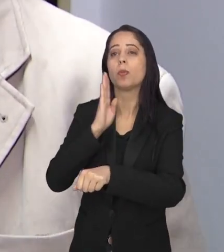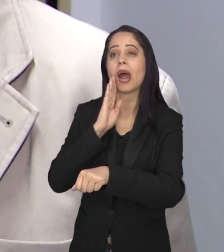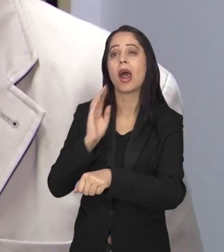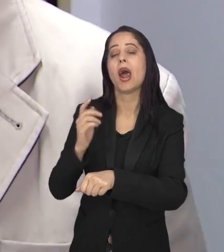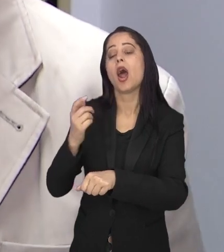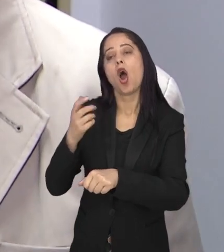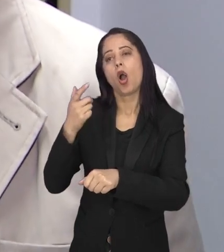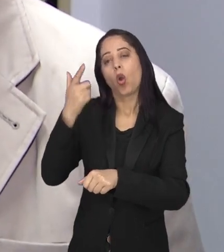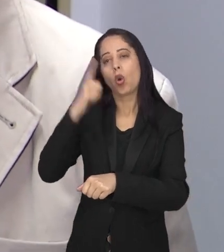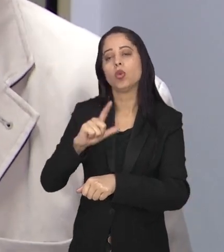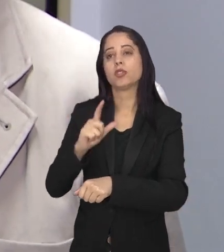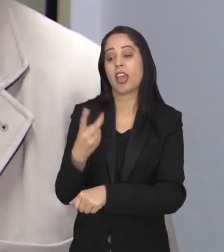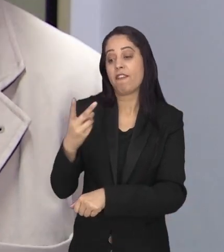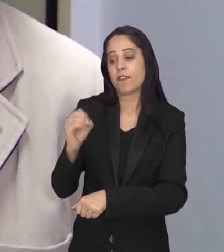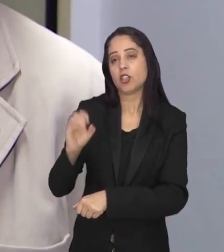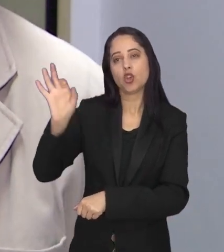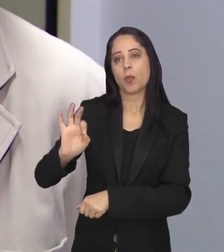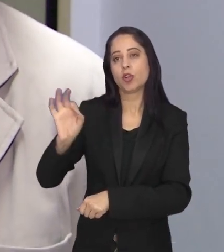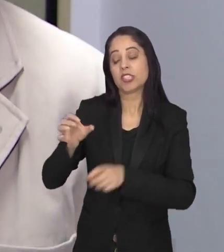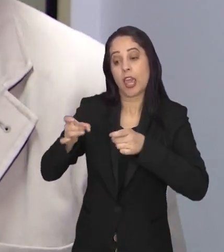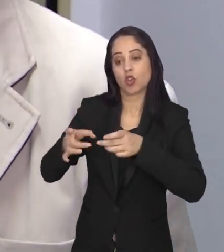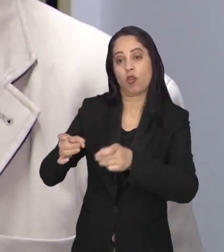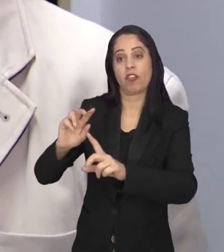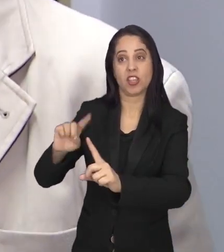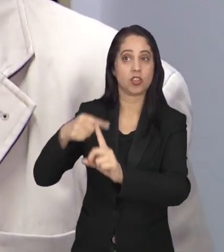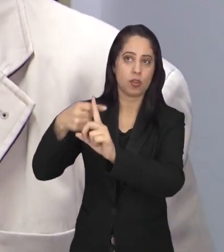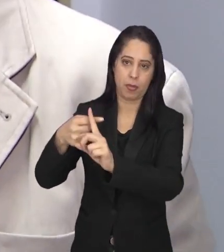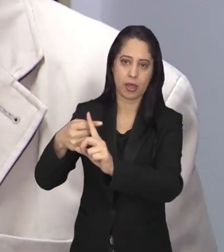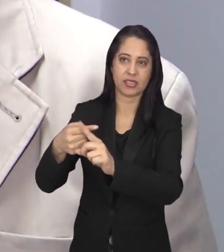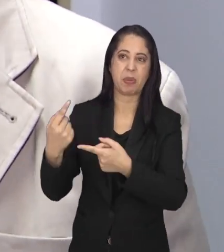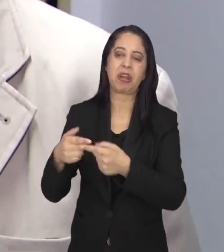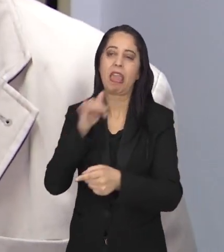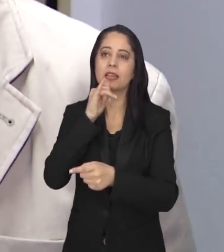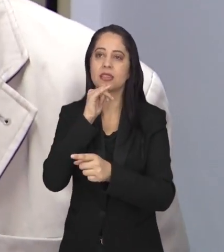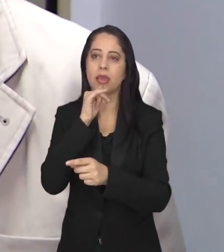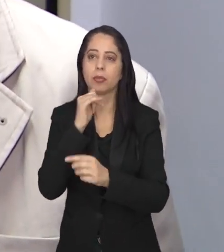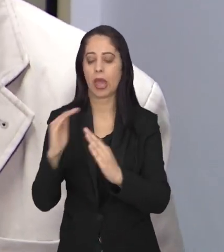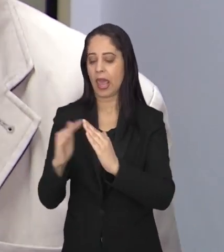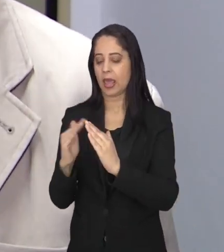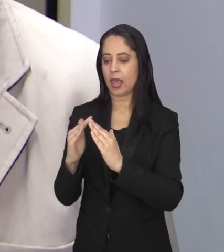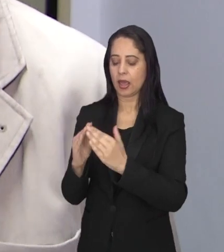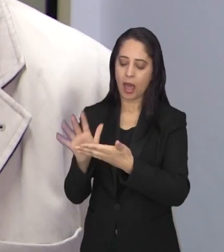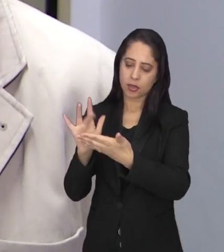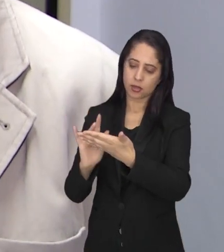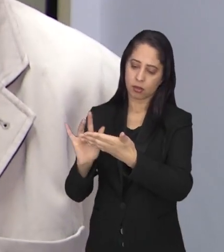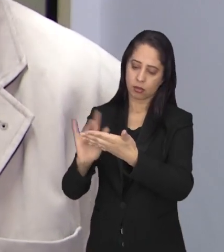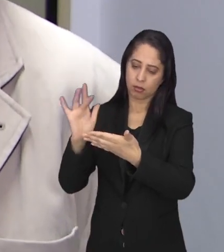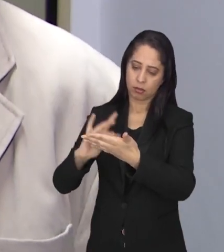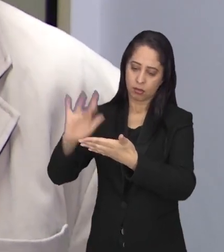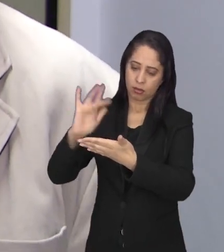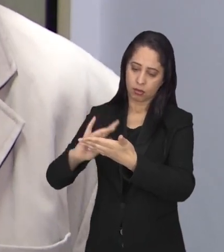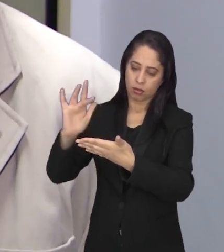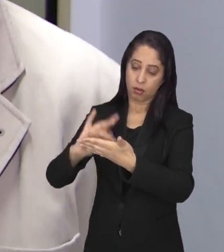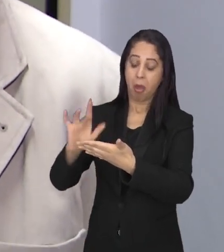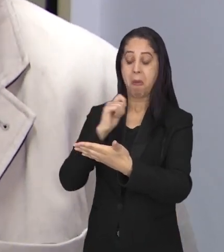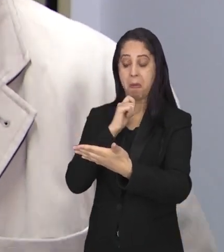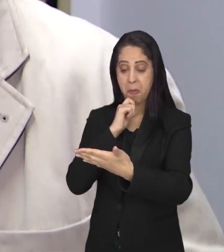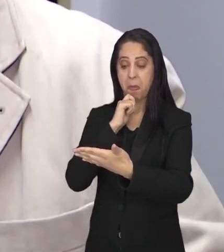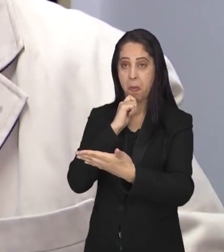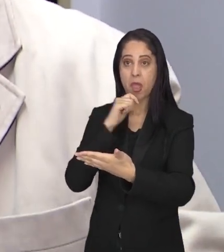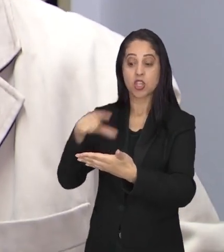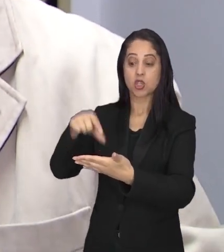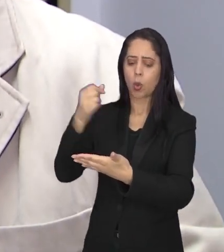digitais. Eles solicitam também que todos os restaurantes hoje ainda mantenham os cardápios tradicionais, né, o físico. Então,